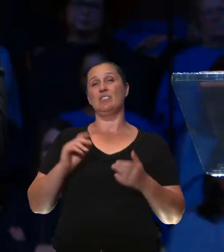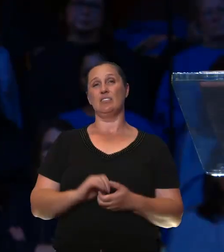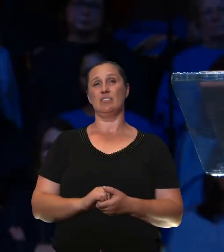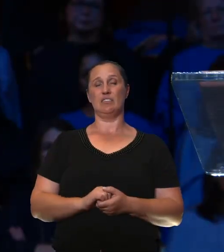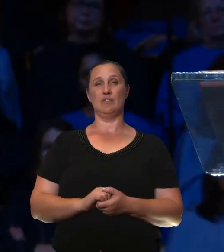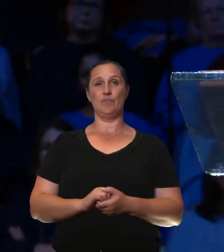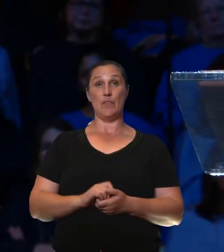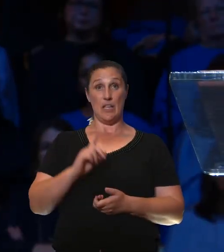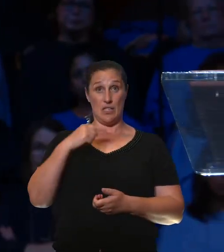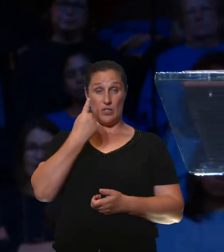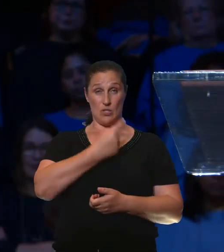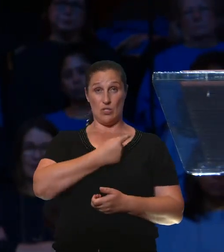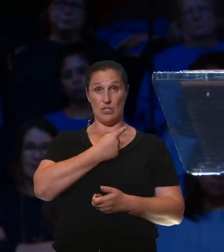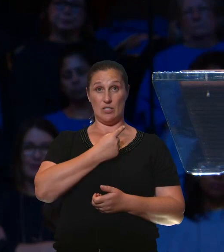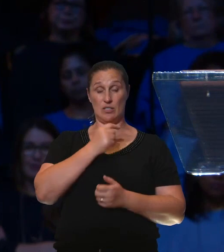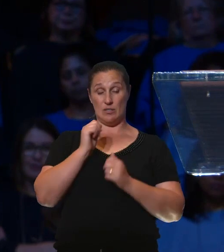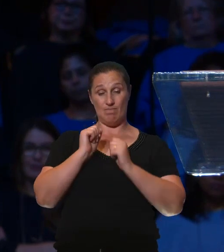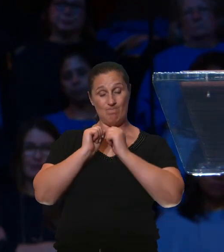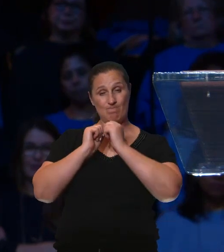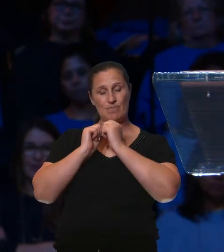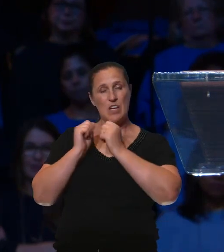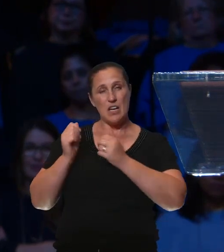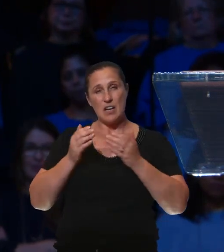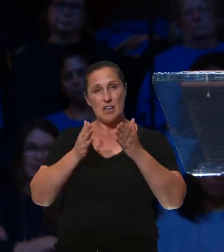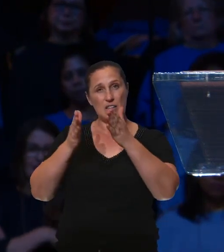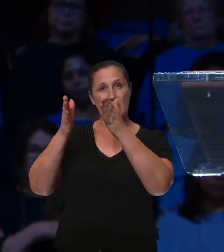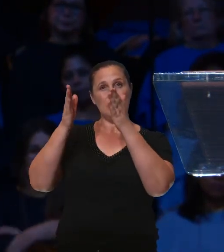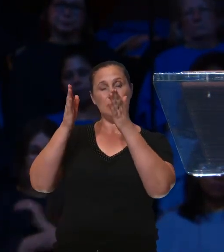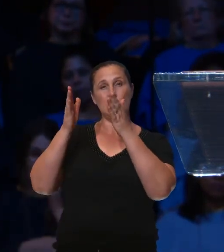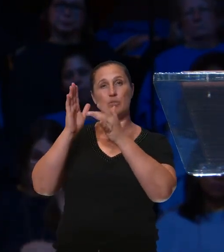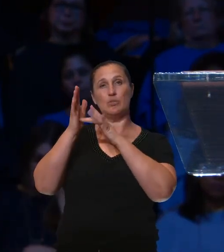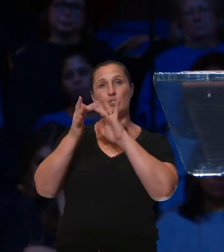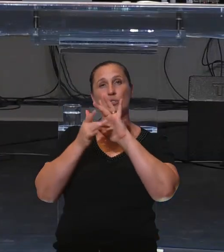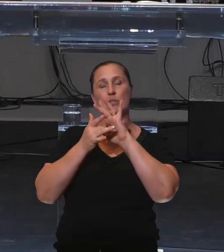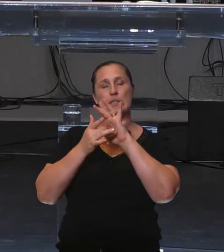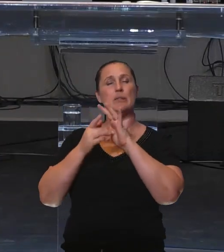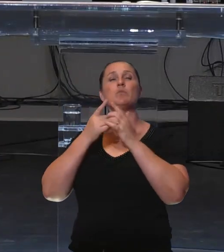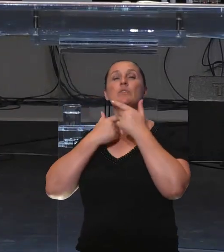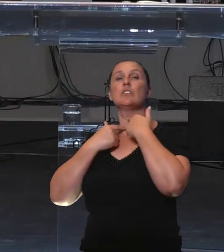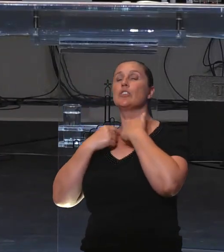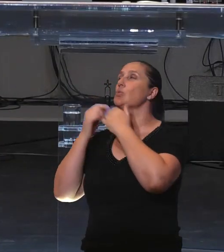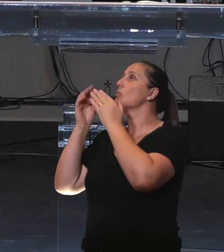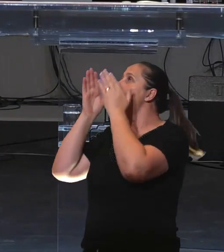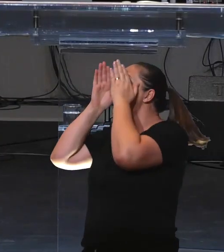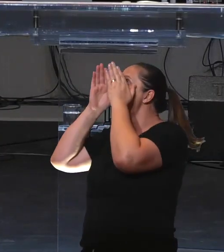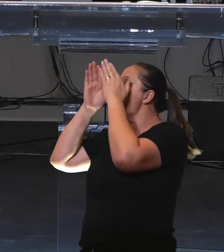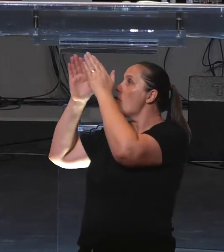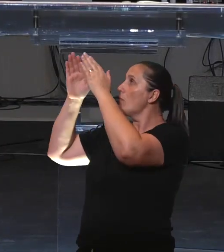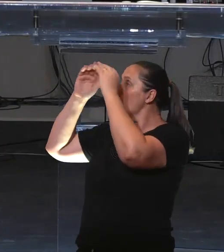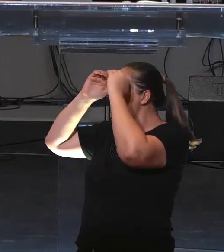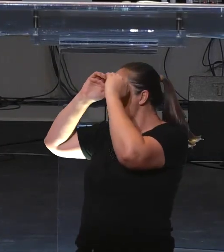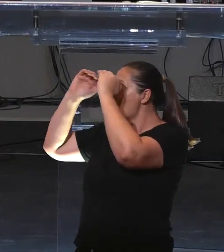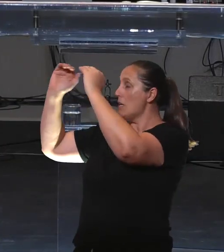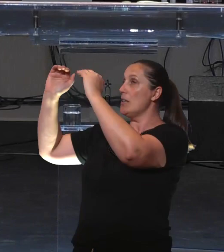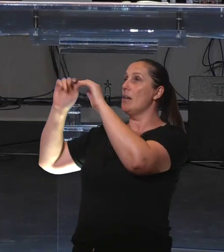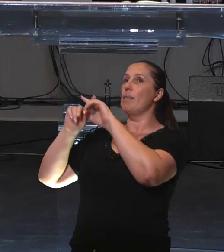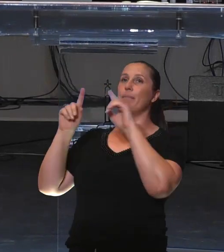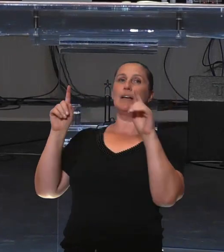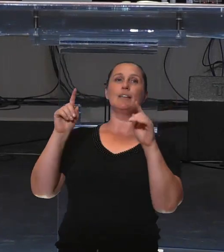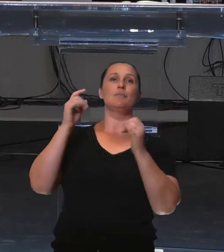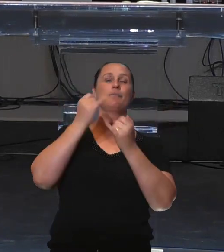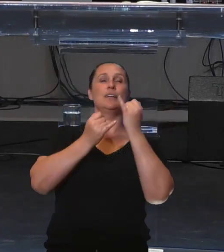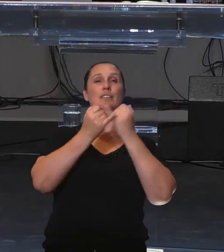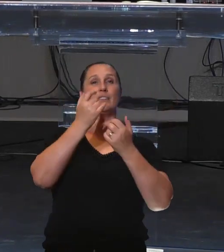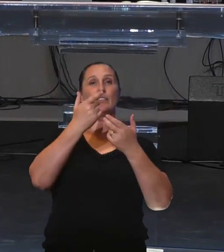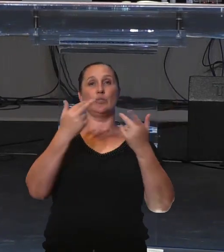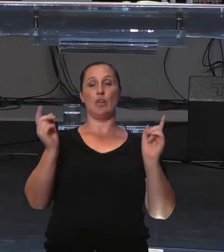vezes na nossa caminhada temos o desejo de andar alinhados com Deus, e parece que tudo conspira